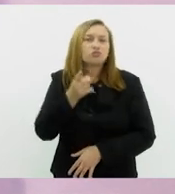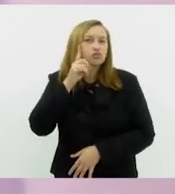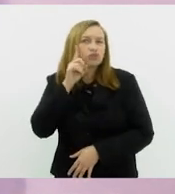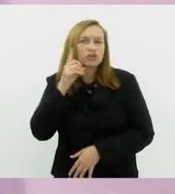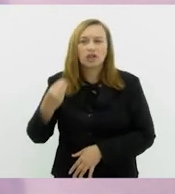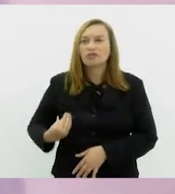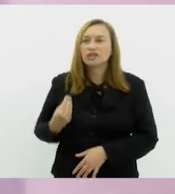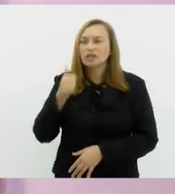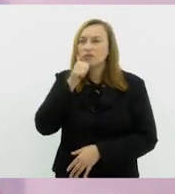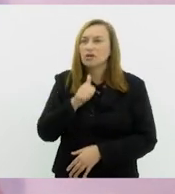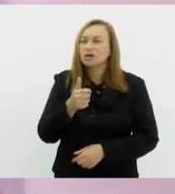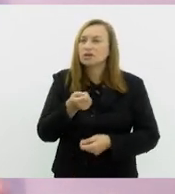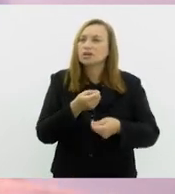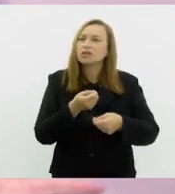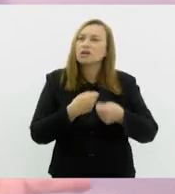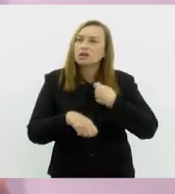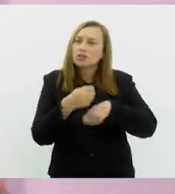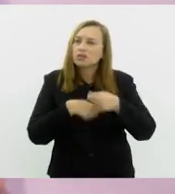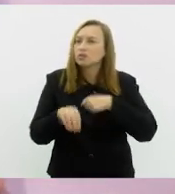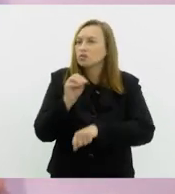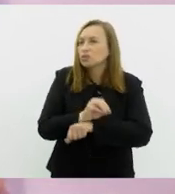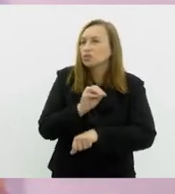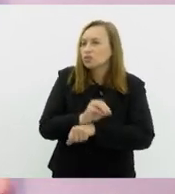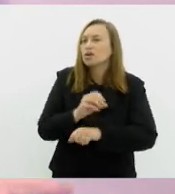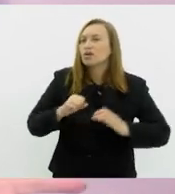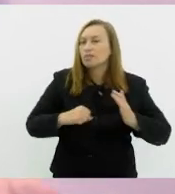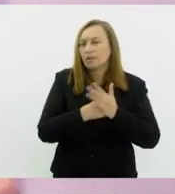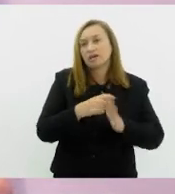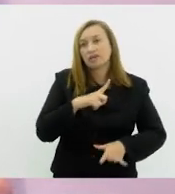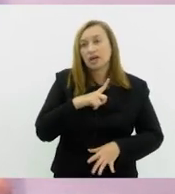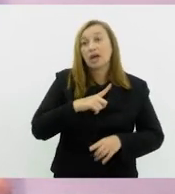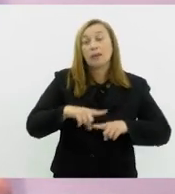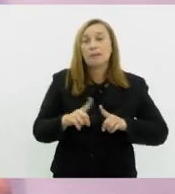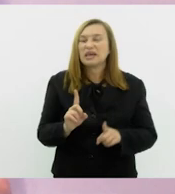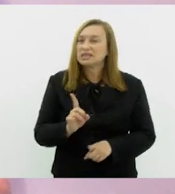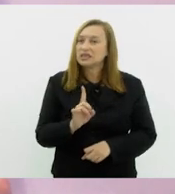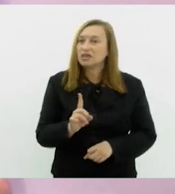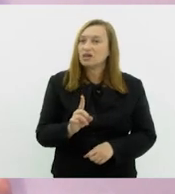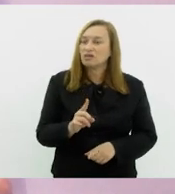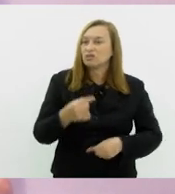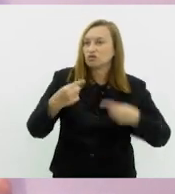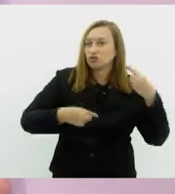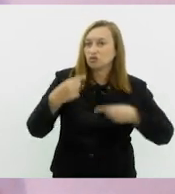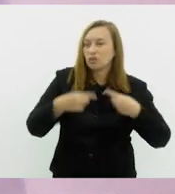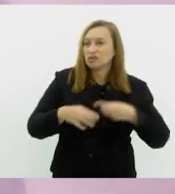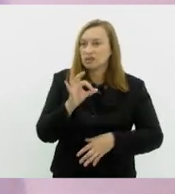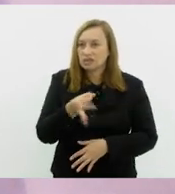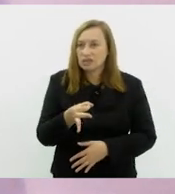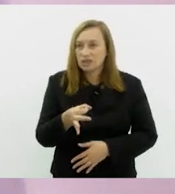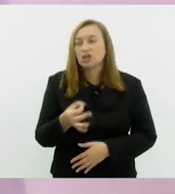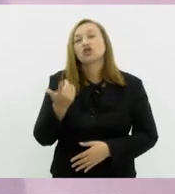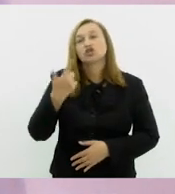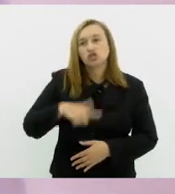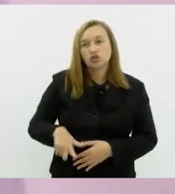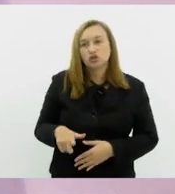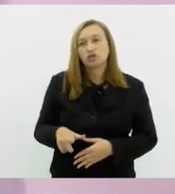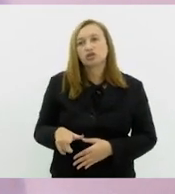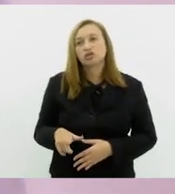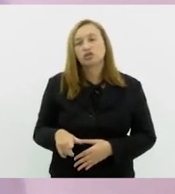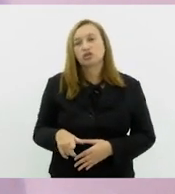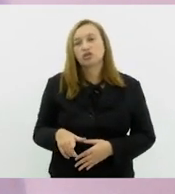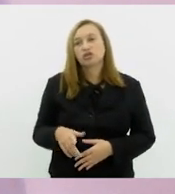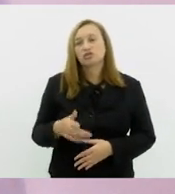mulheres, na economia do cuidado. É óbvio que tem impacto. Agora, se a gente não faz esse debate de maneira concreta, de novo, a gente fecha os olhos